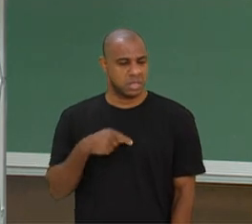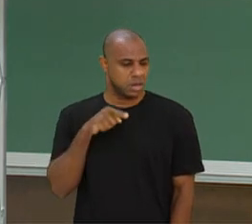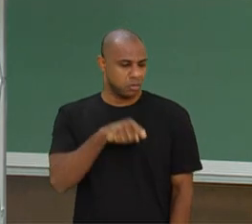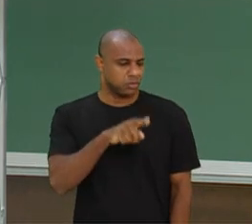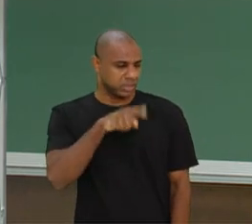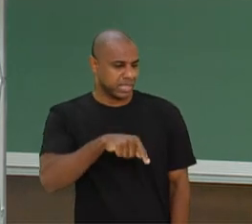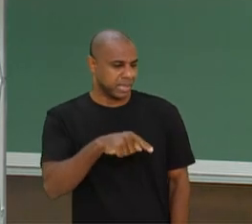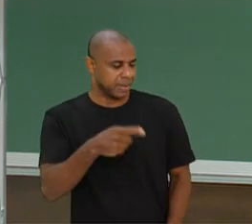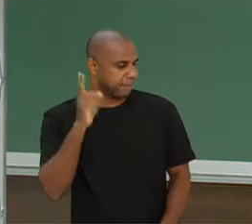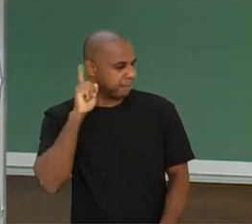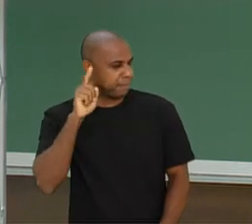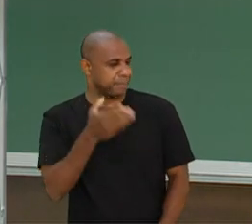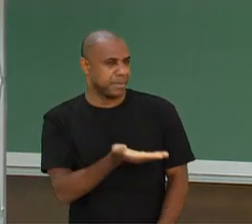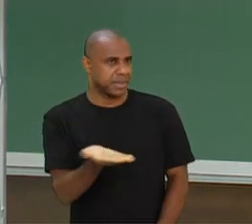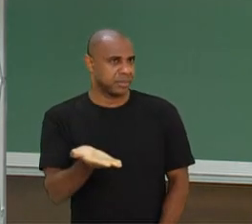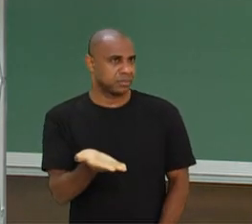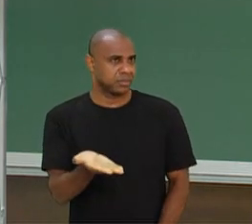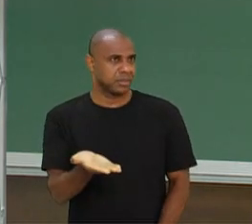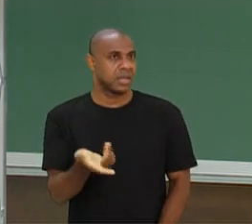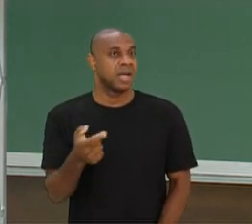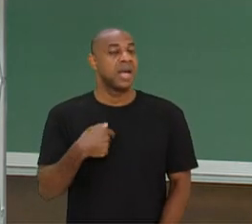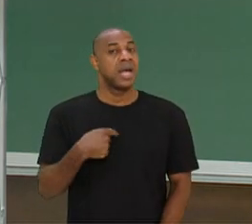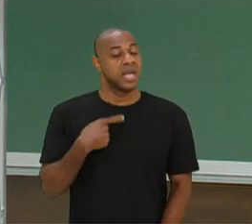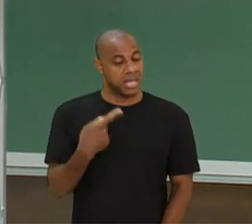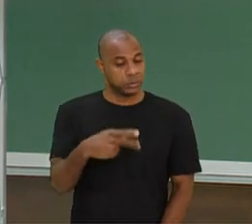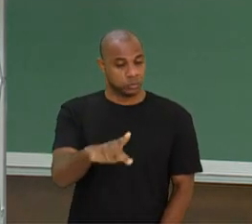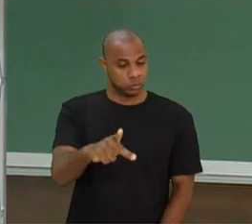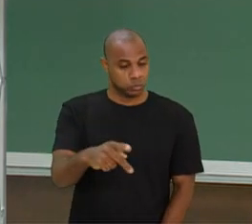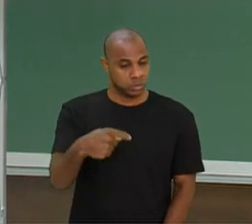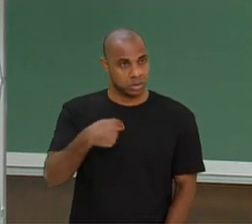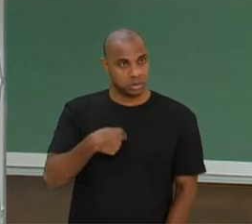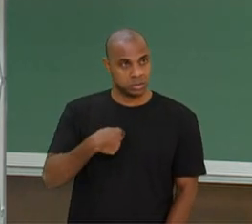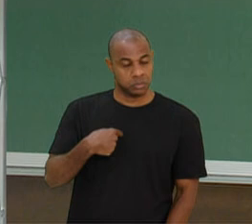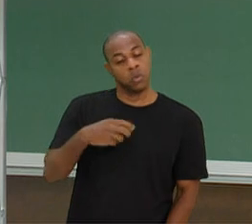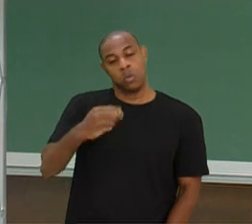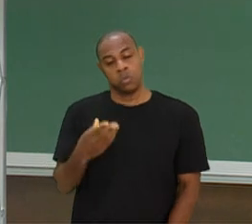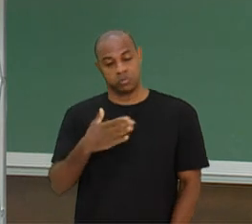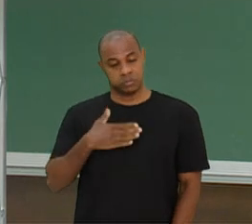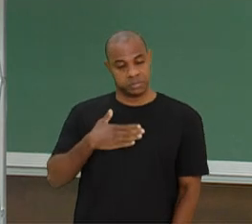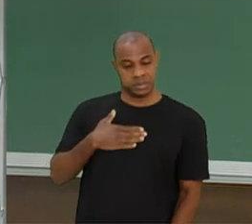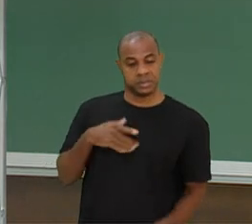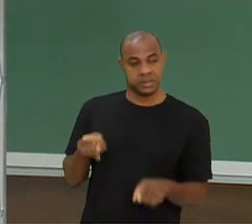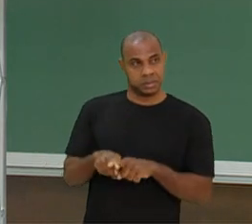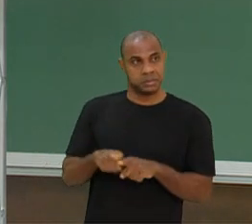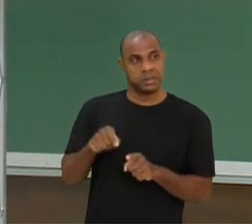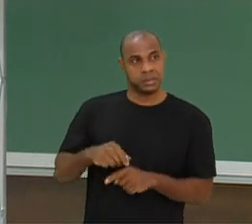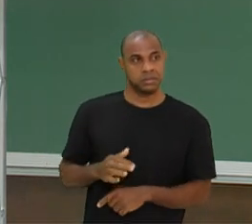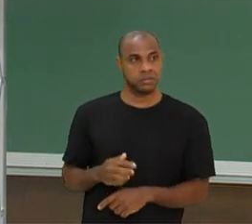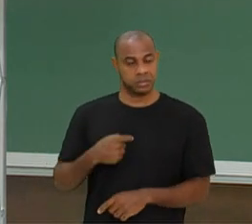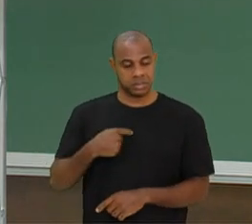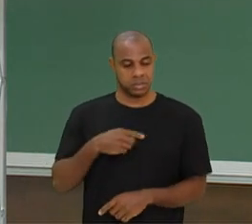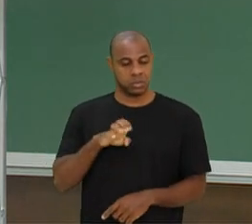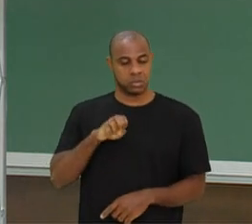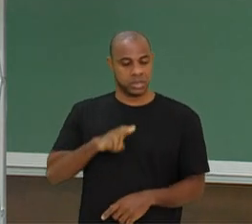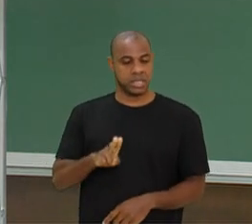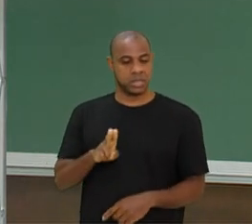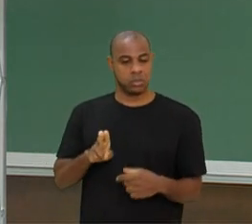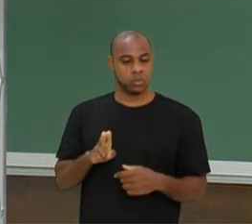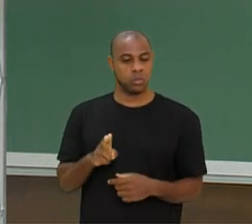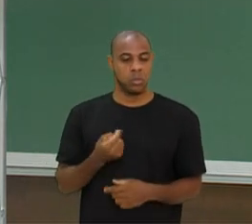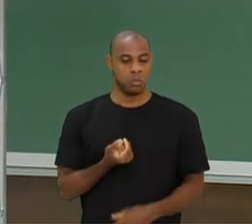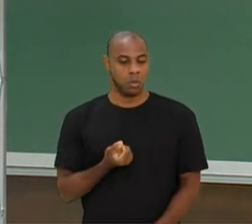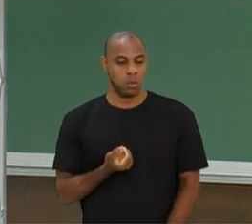branco e essa é uma parte sua, é uma parte de mim que também serei eu, uma parte de